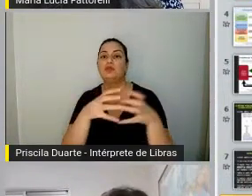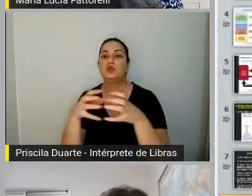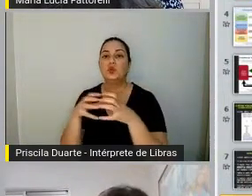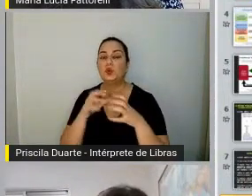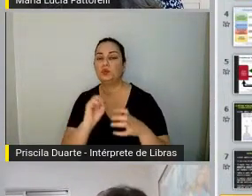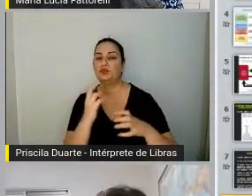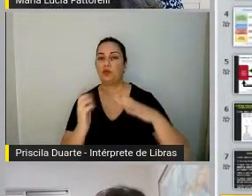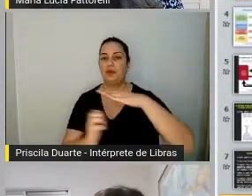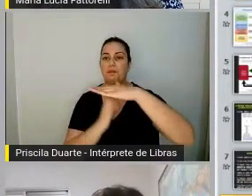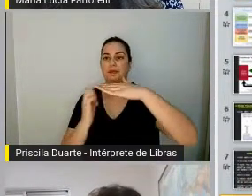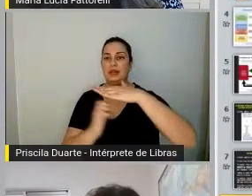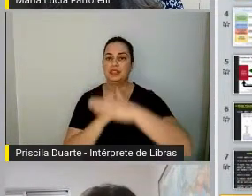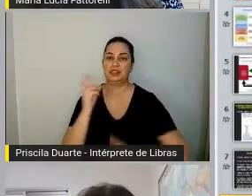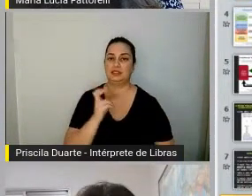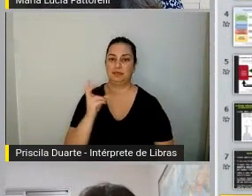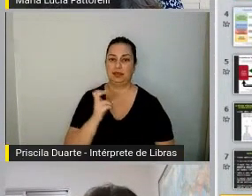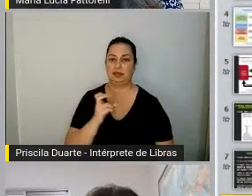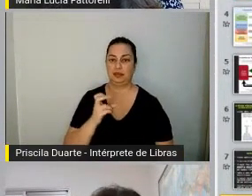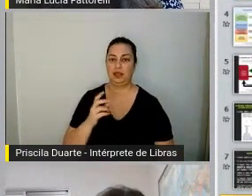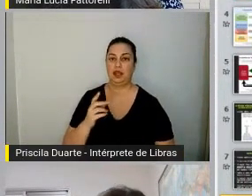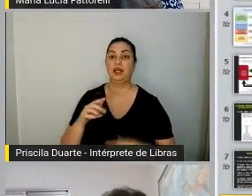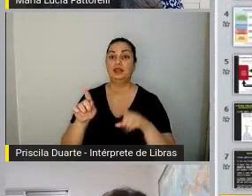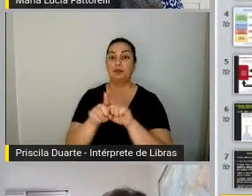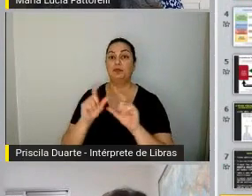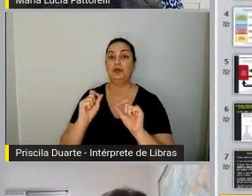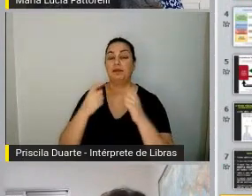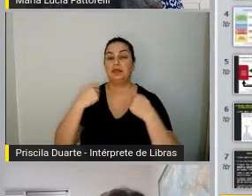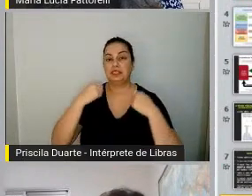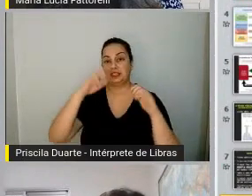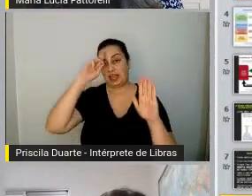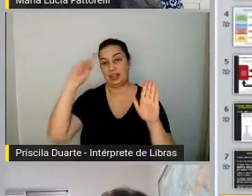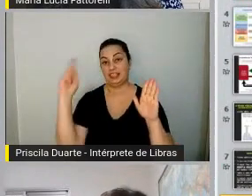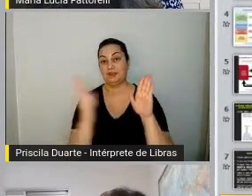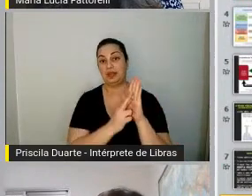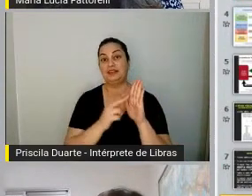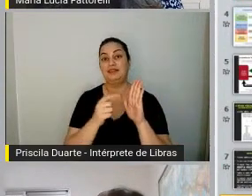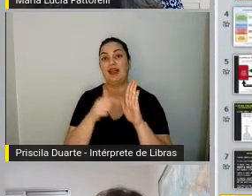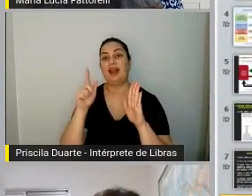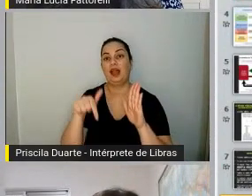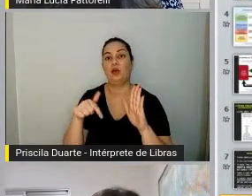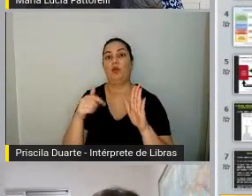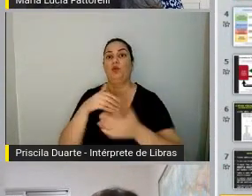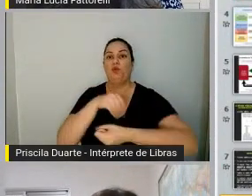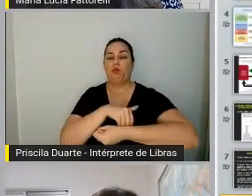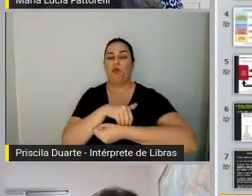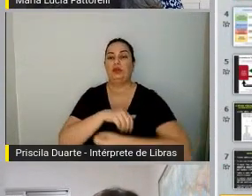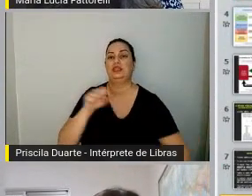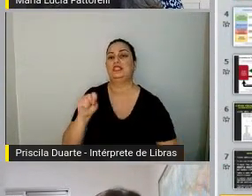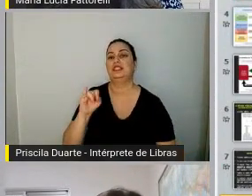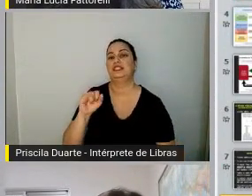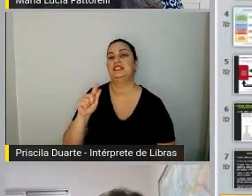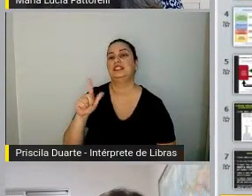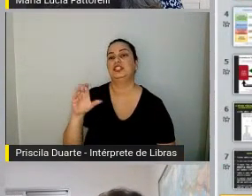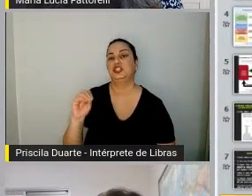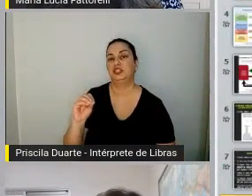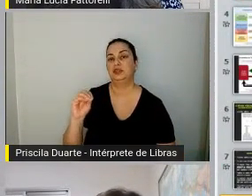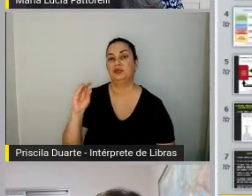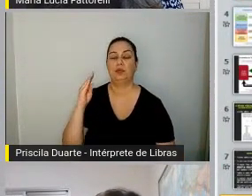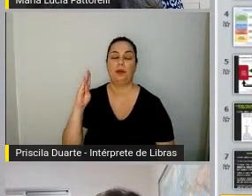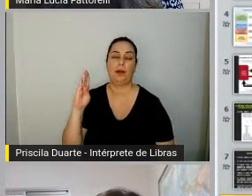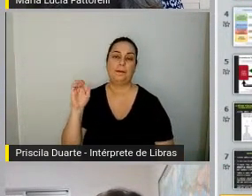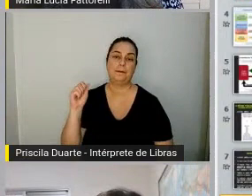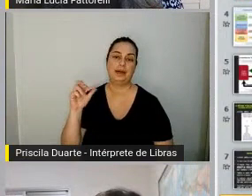Há o sigilo bancário, ou seja, se alega sigilo bancário referente às operações ativas e passivas e